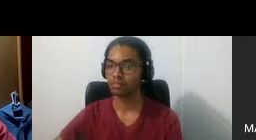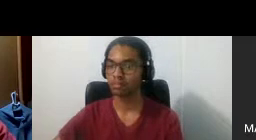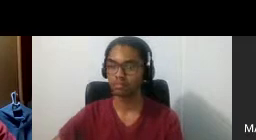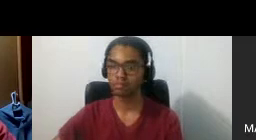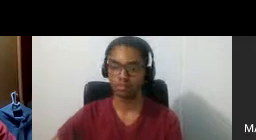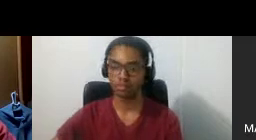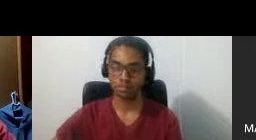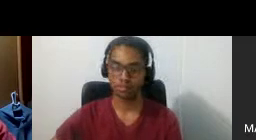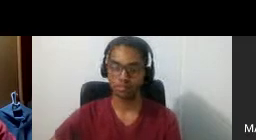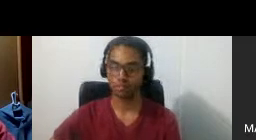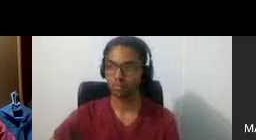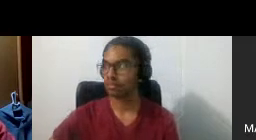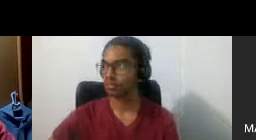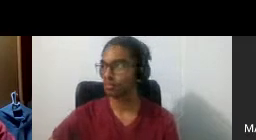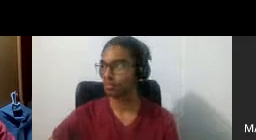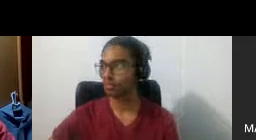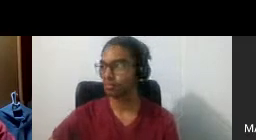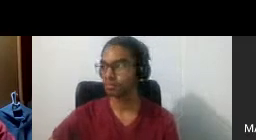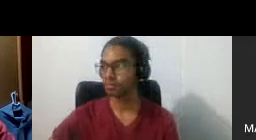térmica é uma coisa legal.